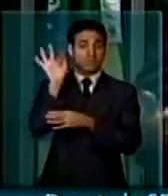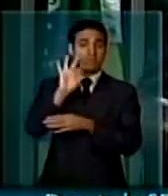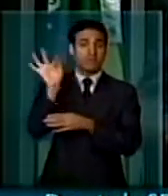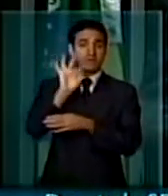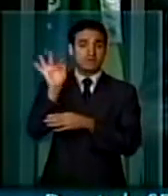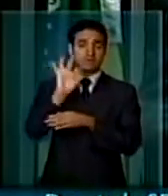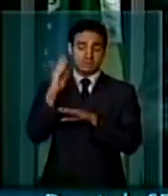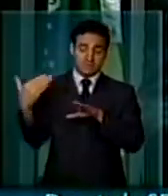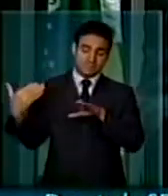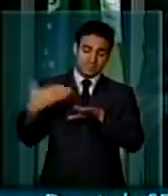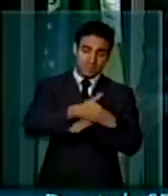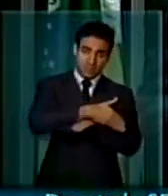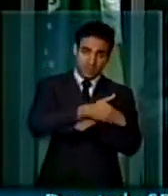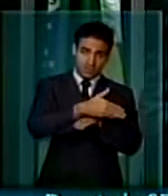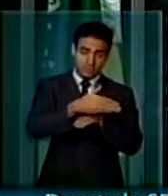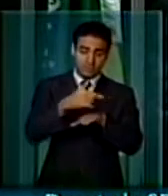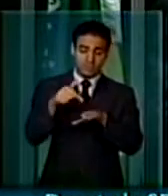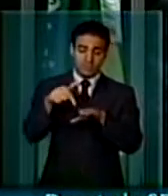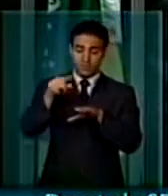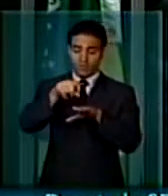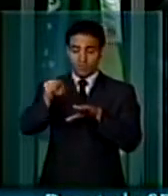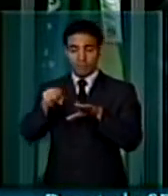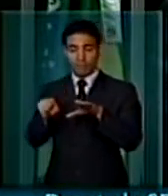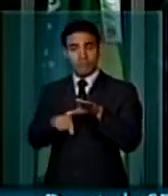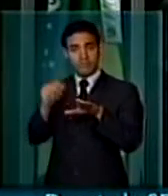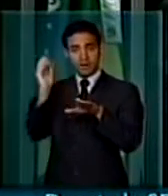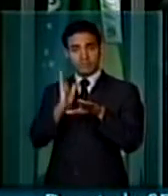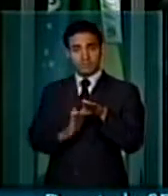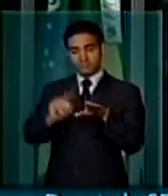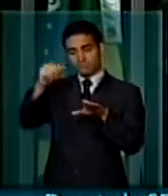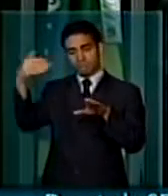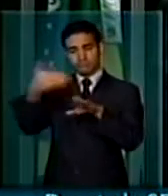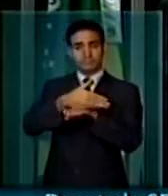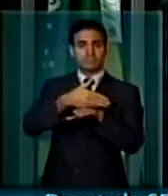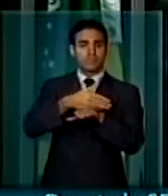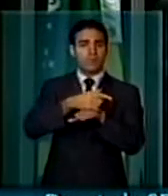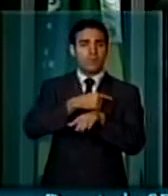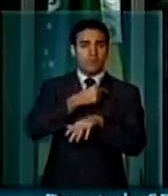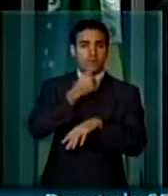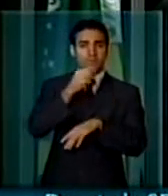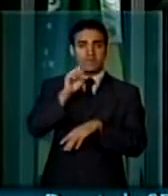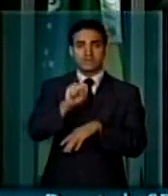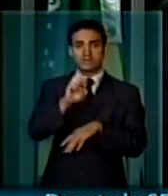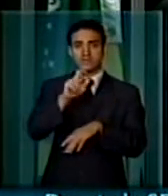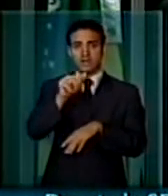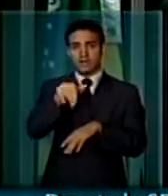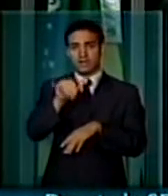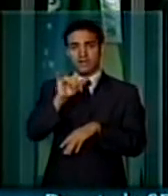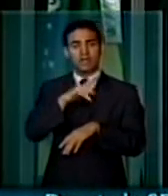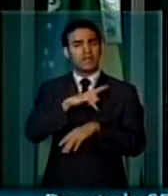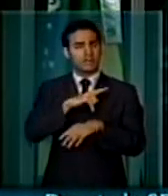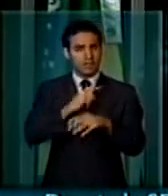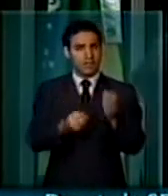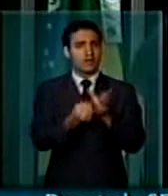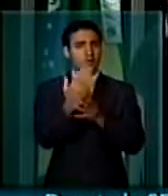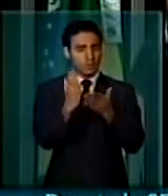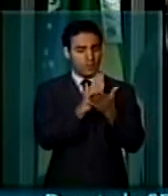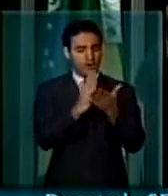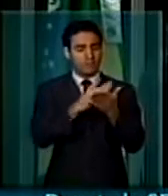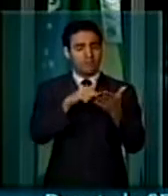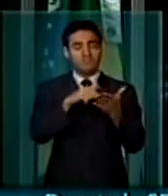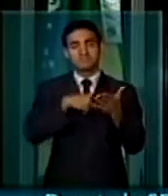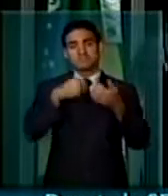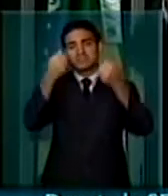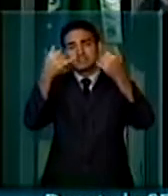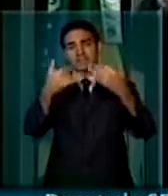ultrapassavam a nossa fronteira. O senador José Sarney até tem um belo livro denominado de Saraminda, que narra muito